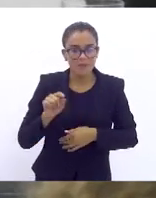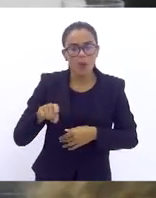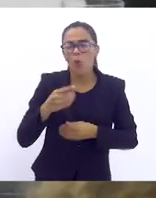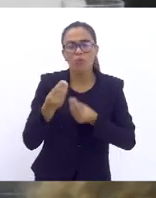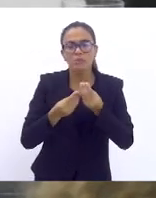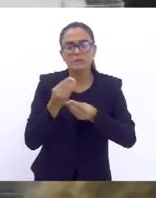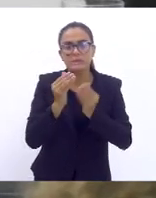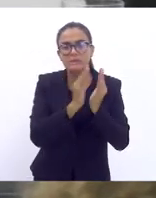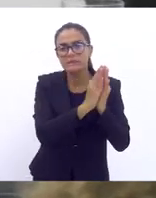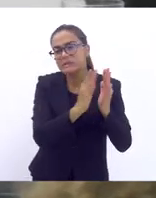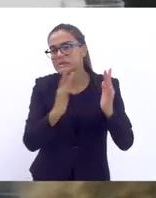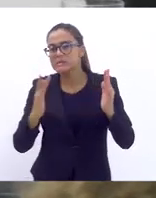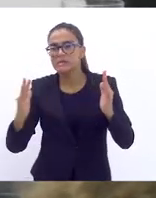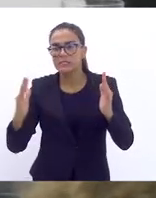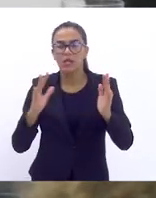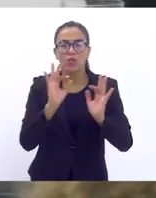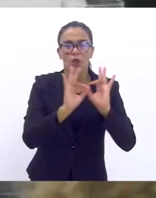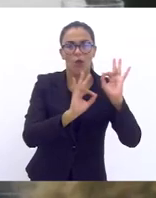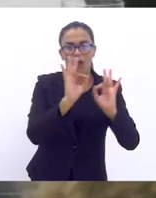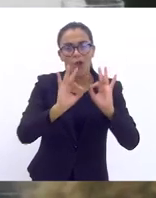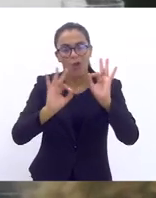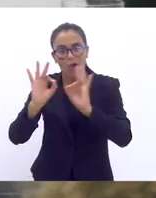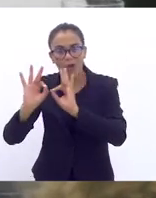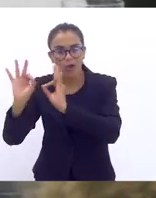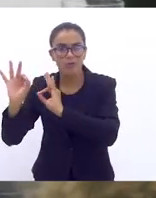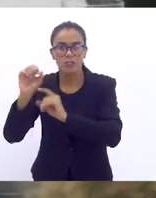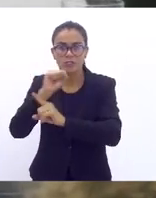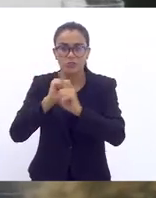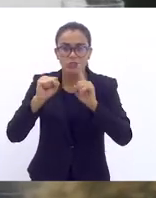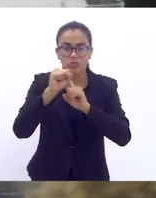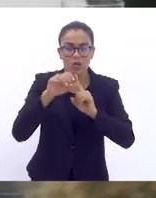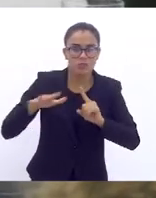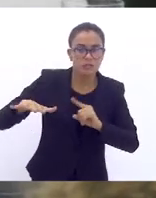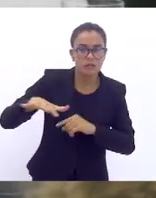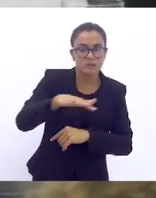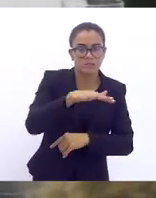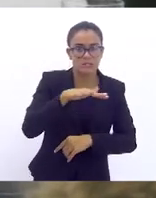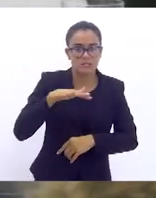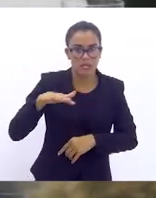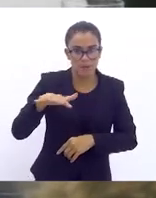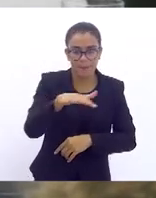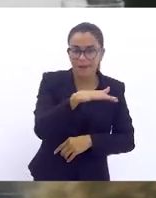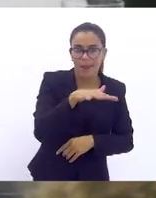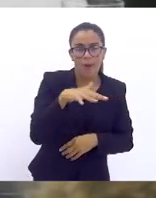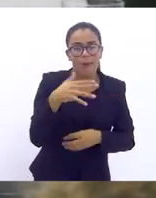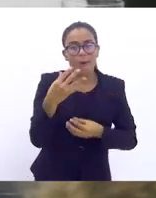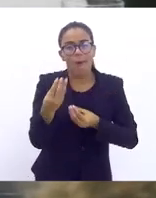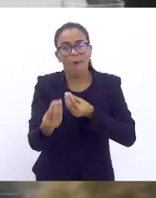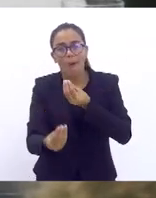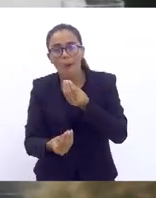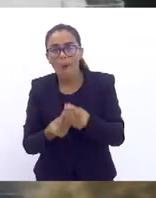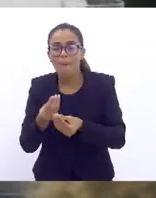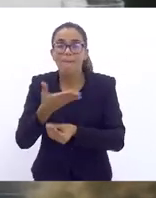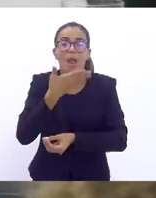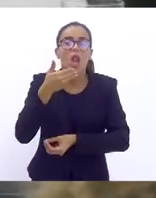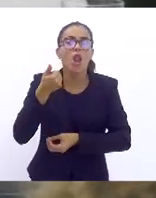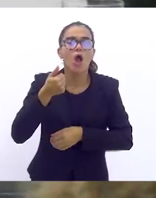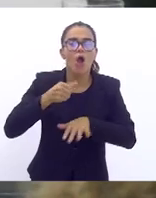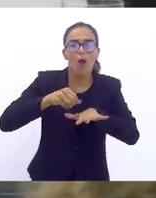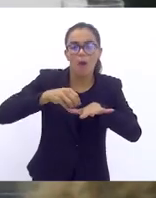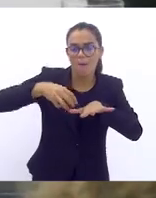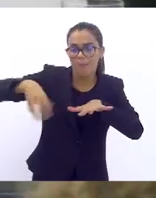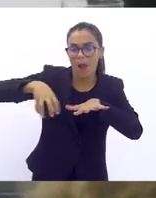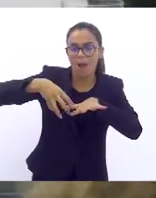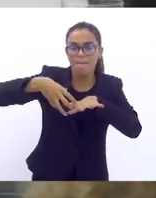processo de organização sócio-espacial ele ser mais bem distribuído